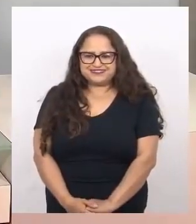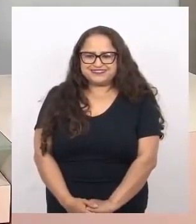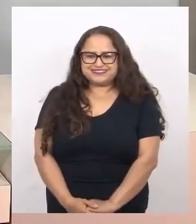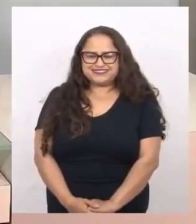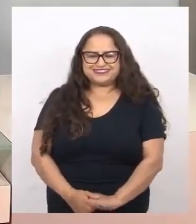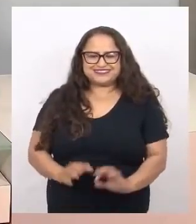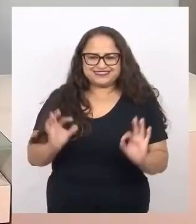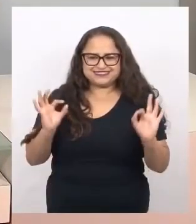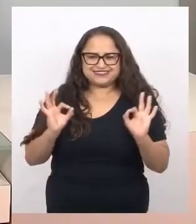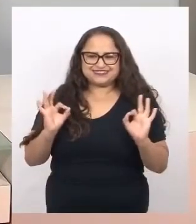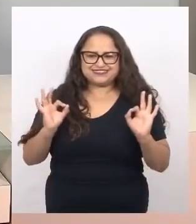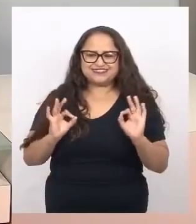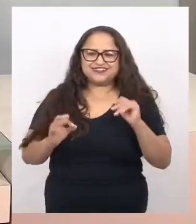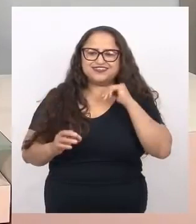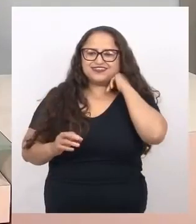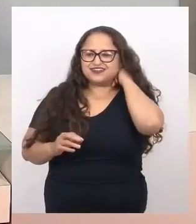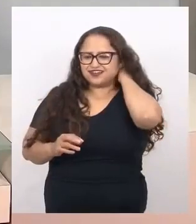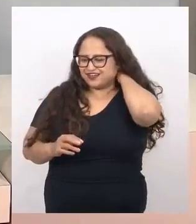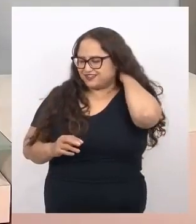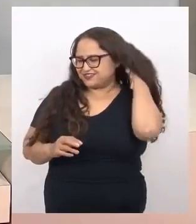Perfeito.